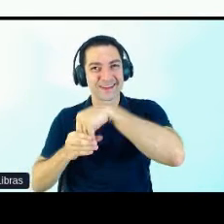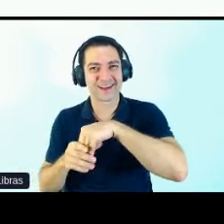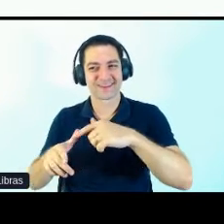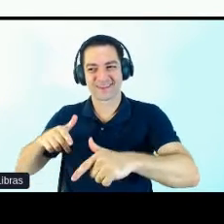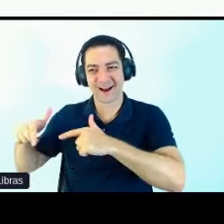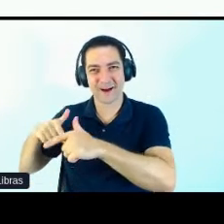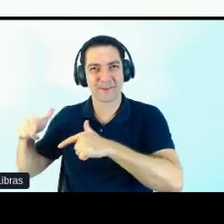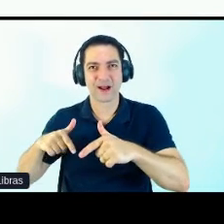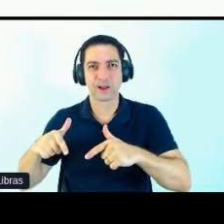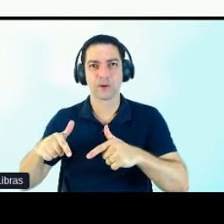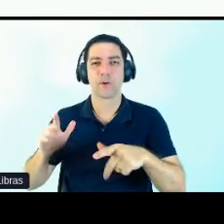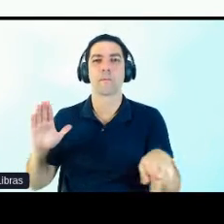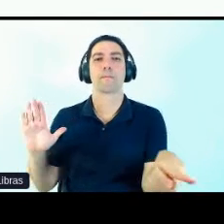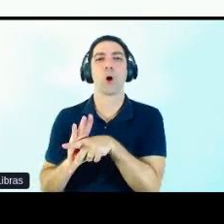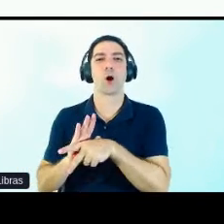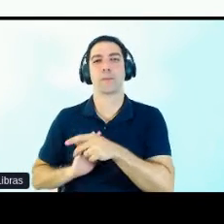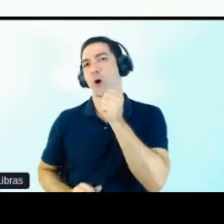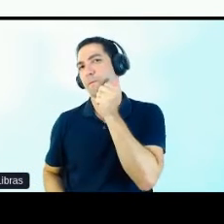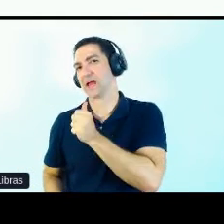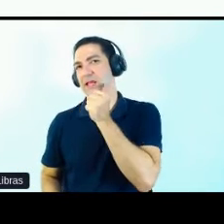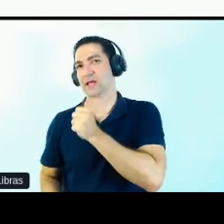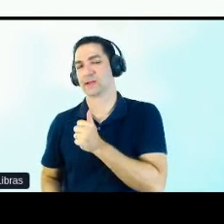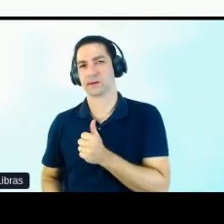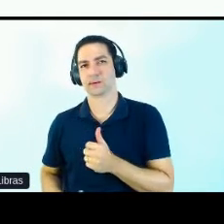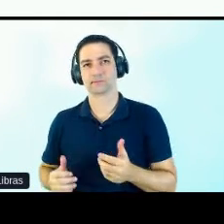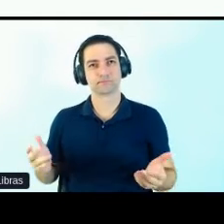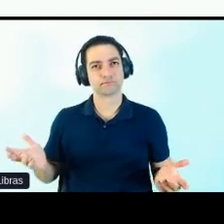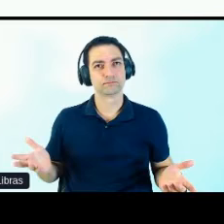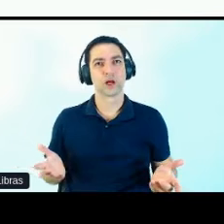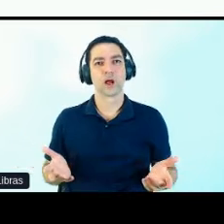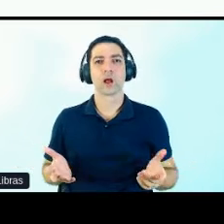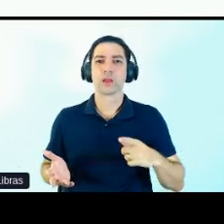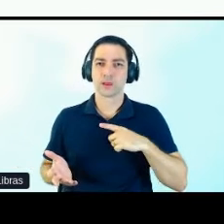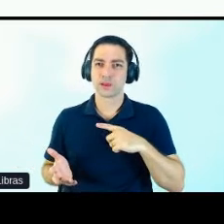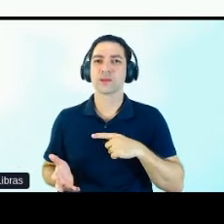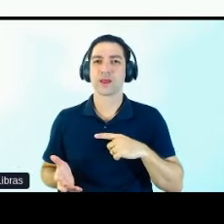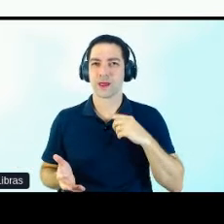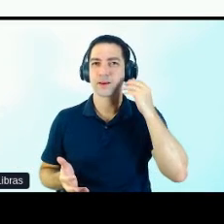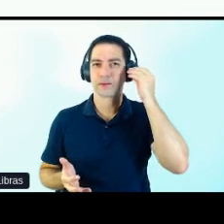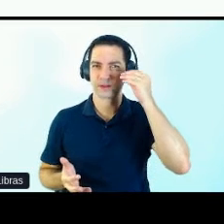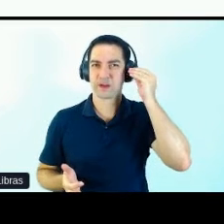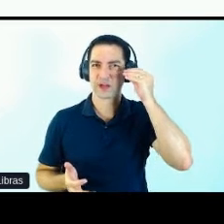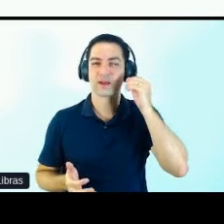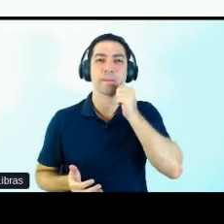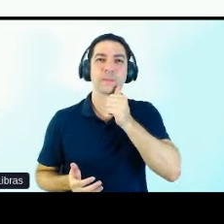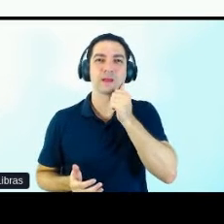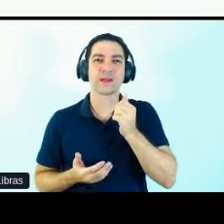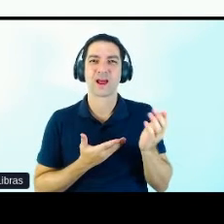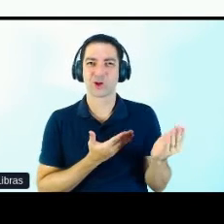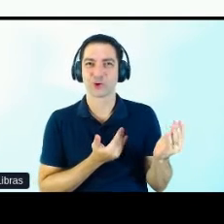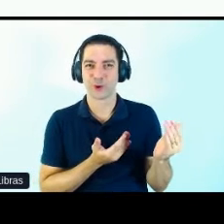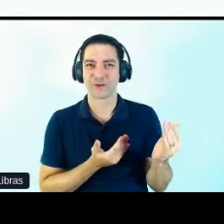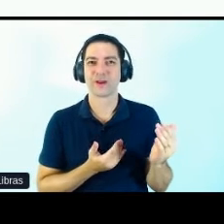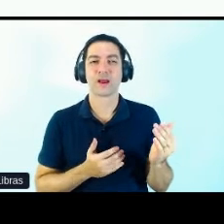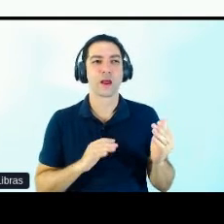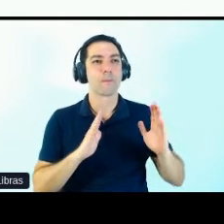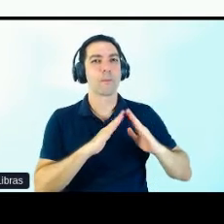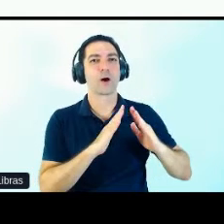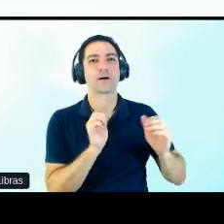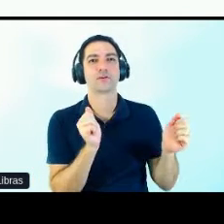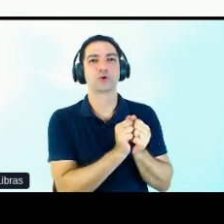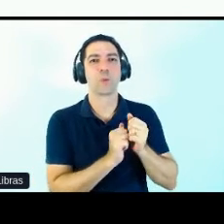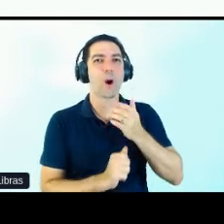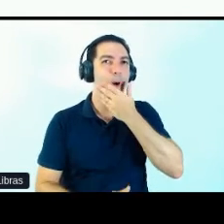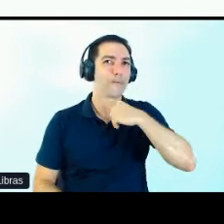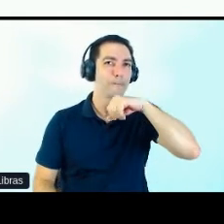para trazer aqui, tá? De uma adolescente que ela morava com a família dela, os pais e o irmão. E ela e o irmão estudavam o